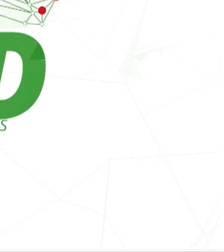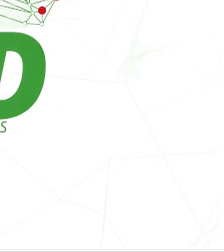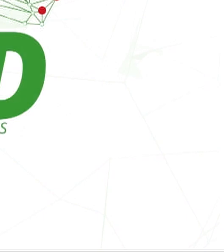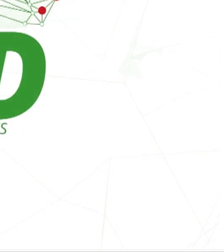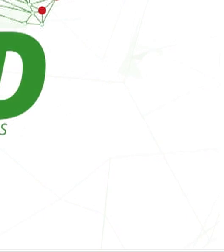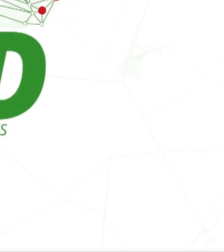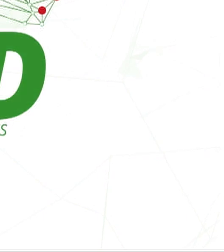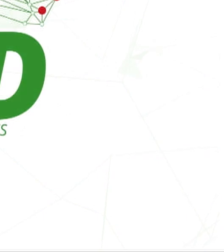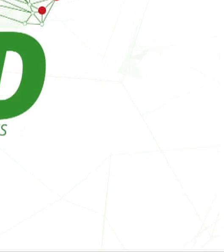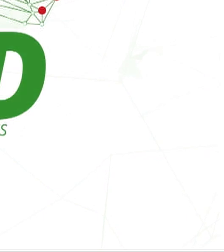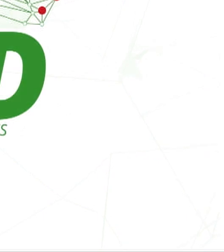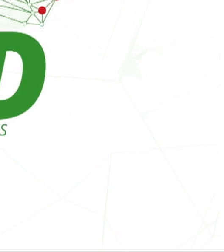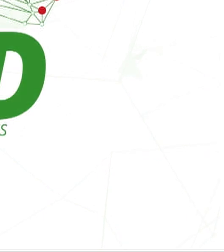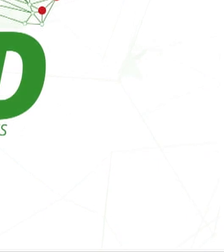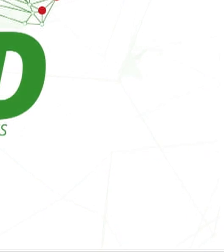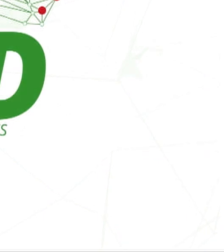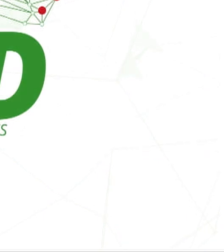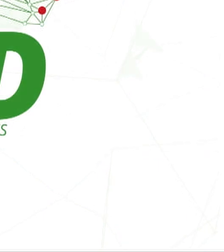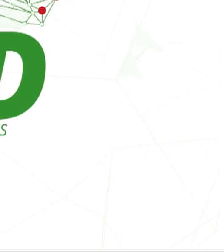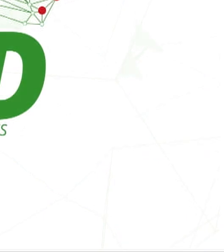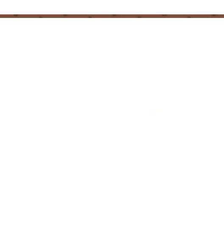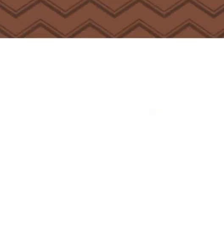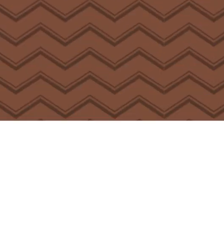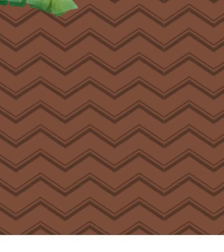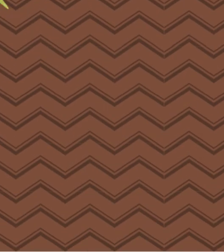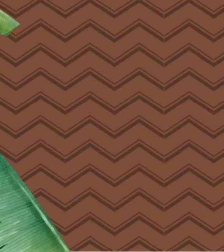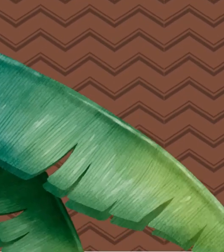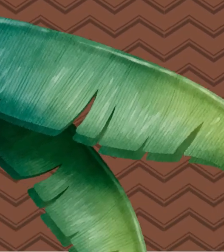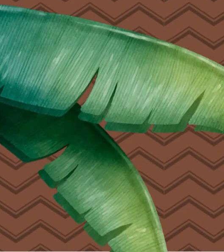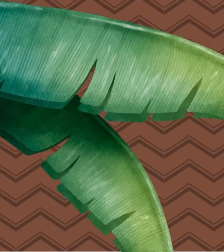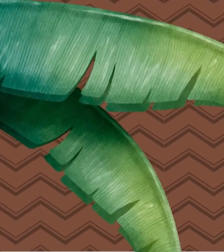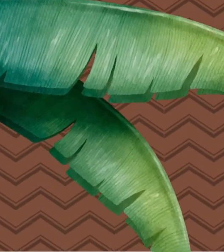Educação à distância, mudando realidades.